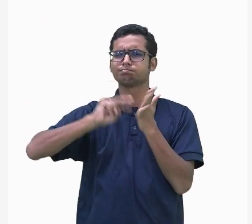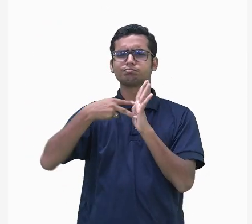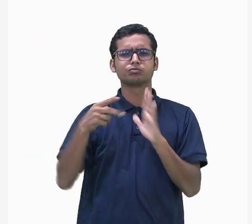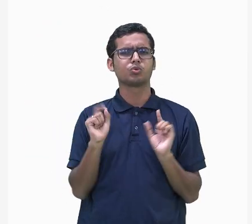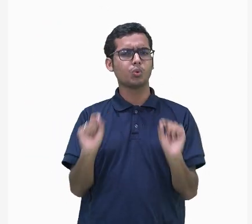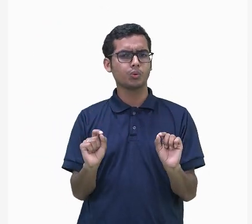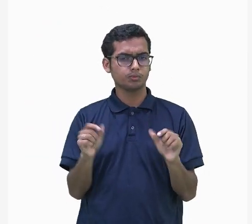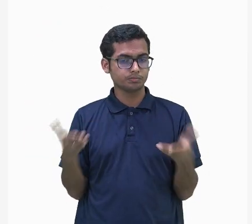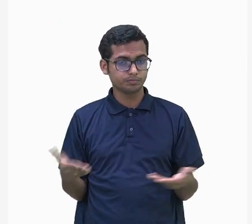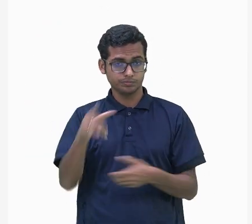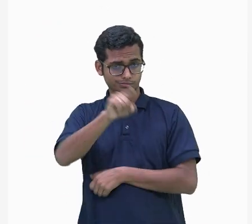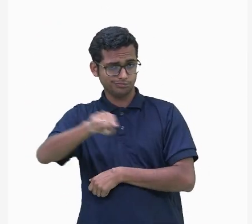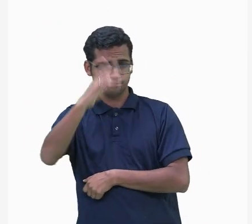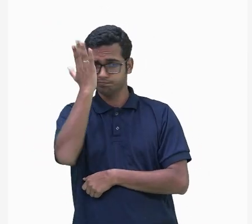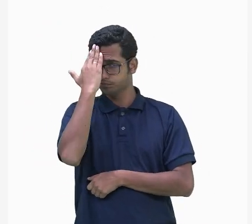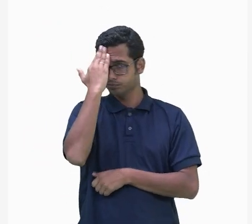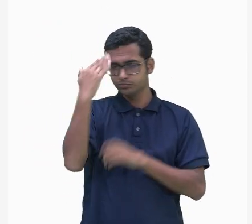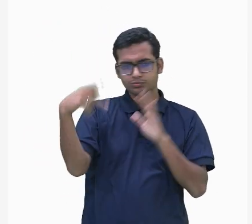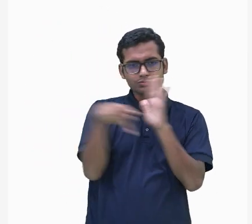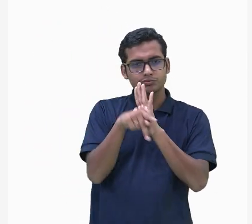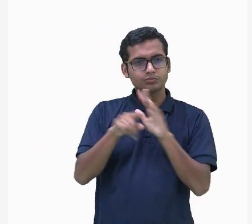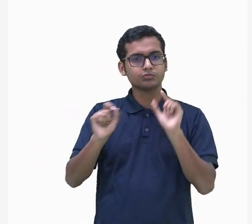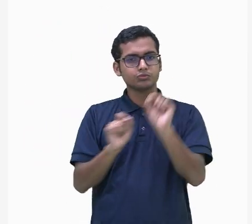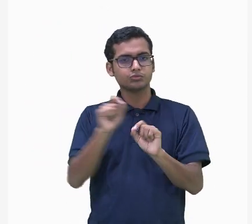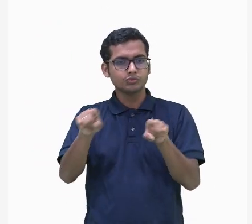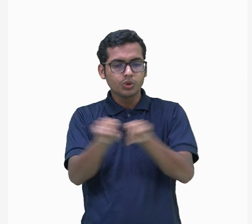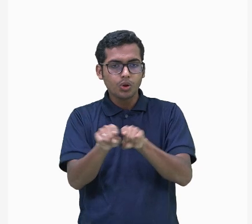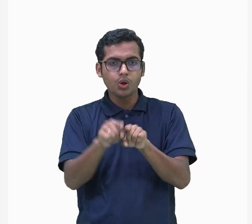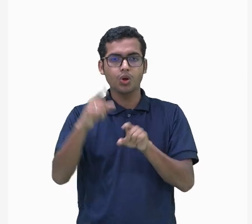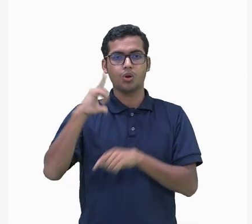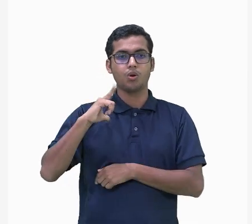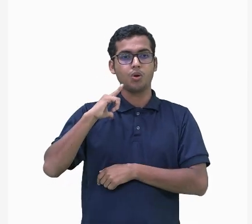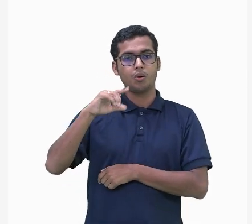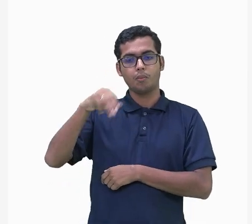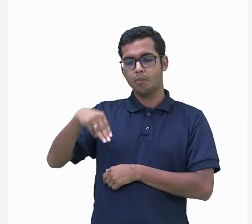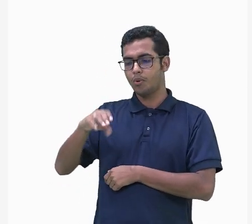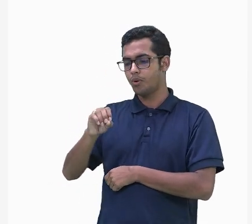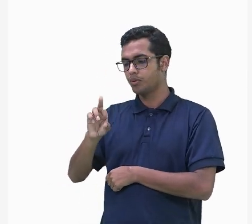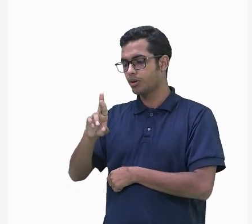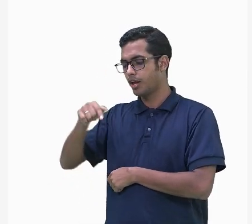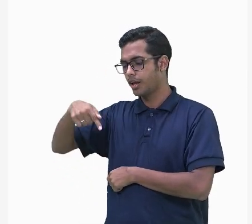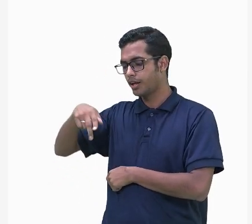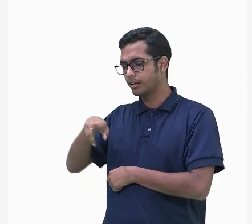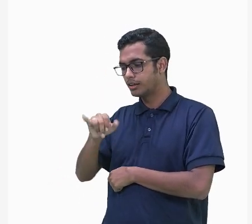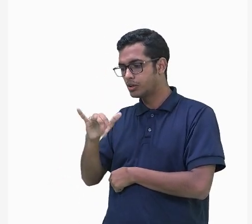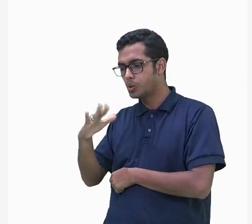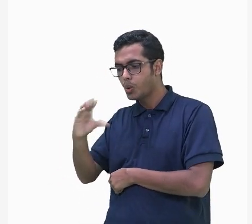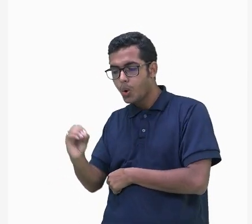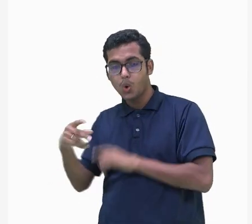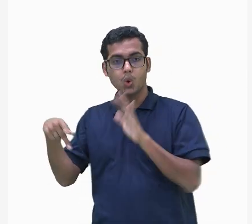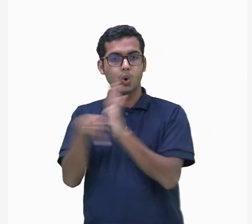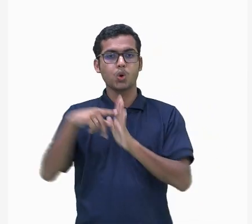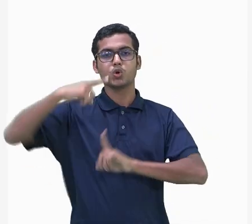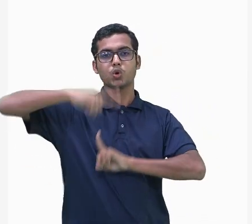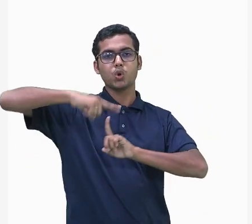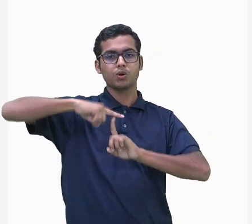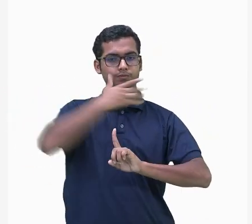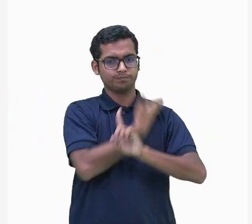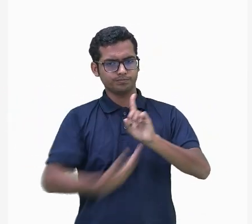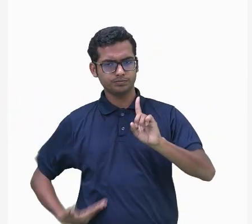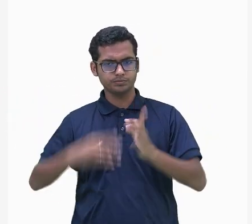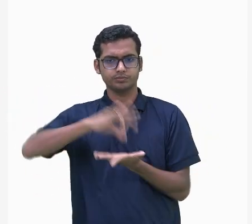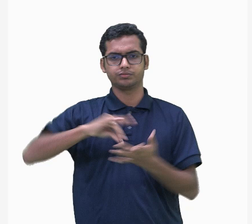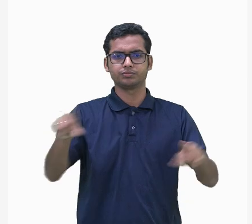devem saber, monárquico vem de monarquia. Ou seja, é um tipo de governo, é um sistema de governo